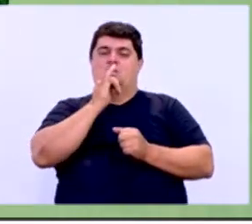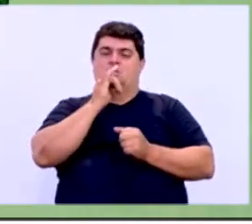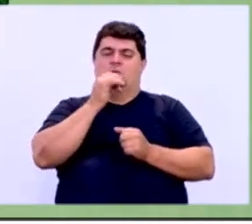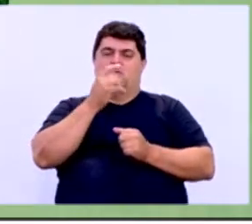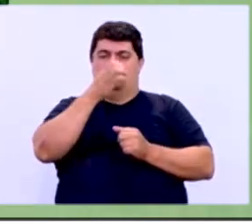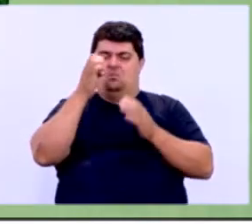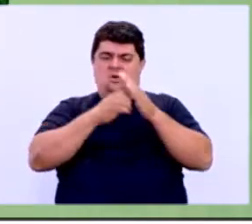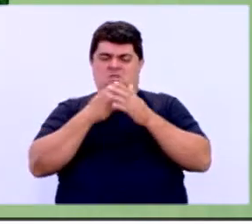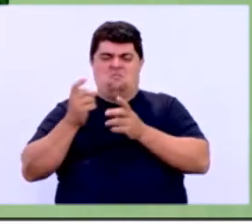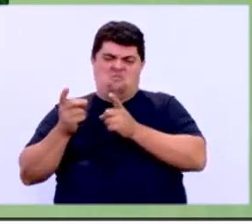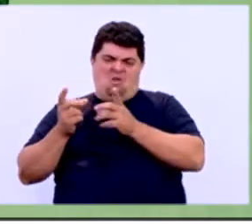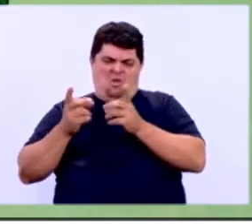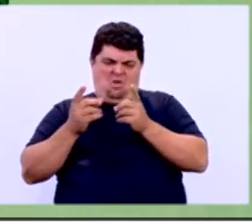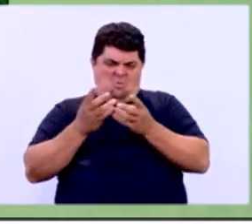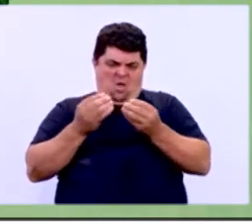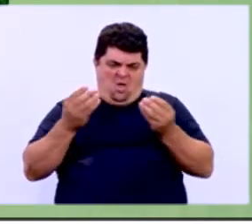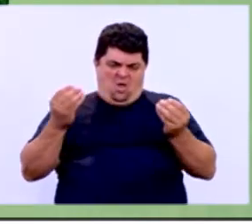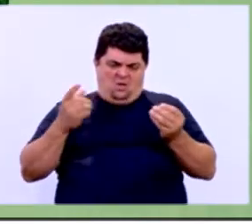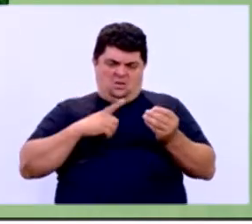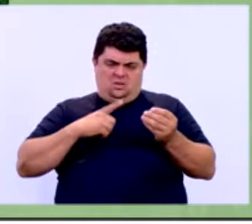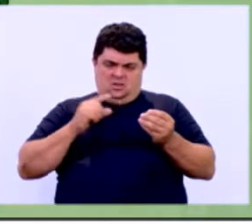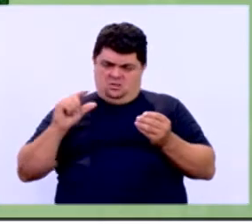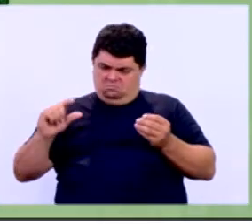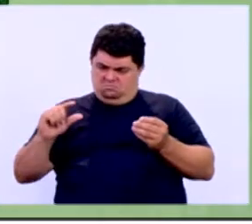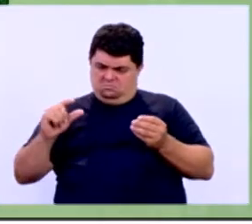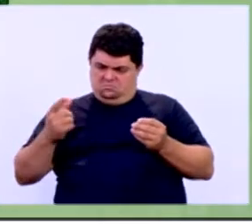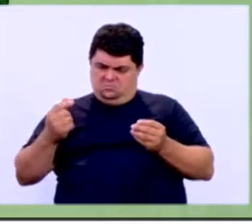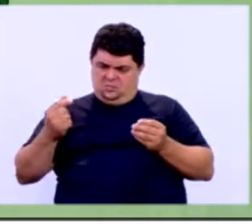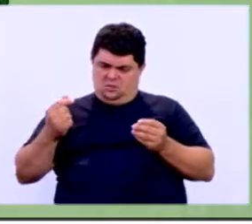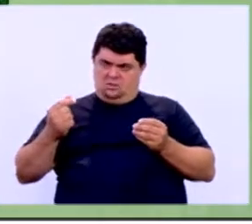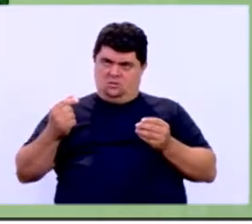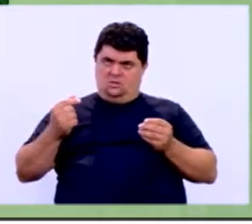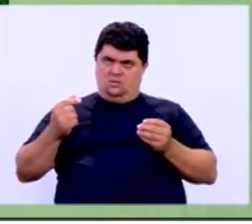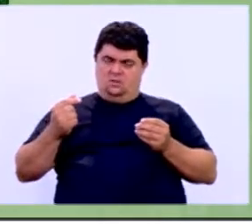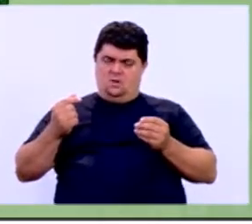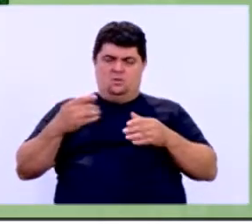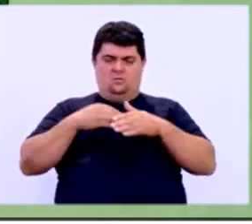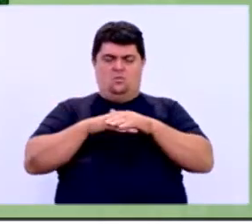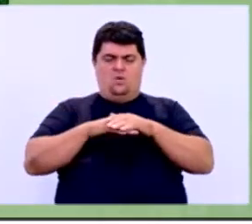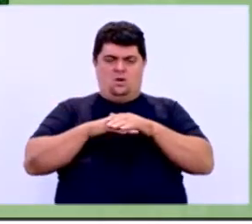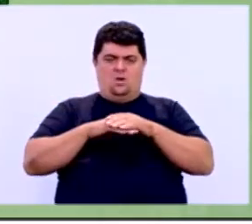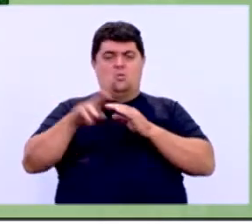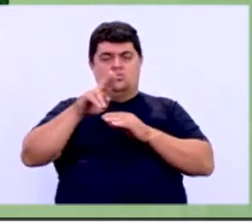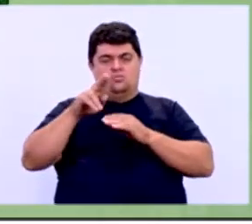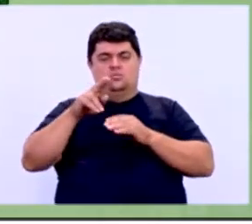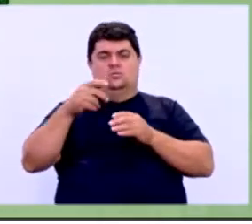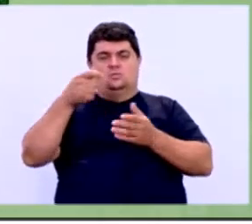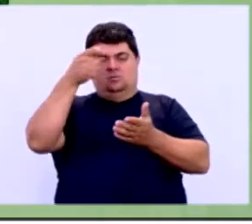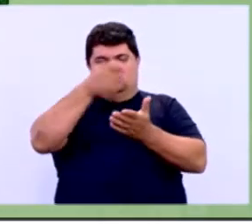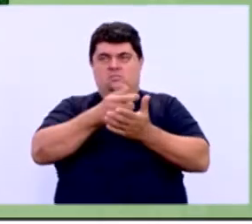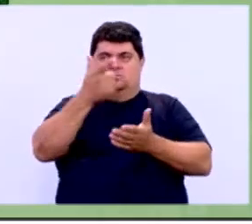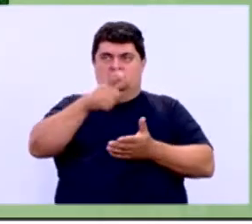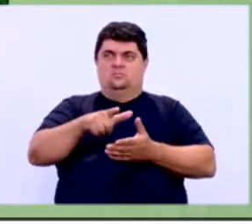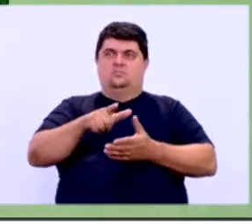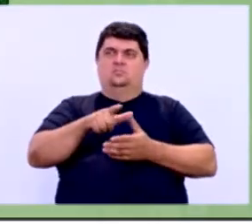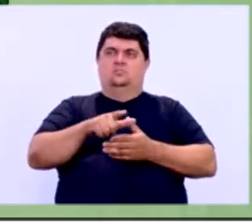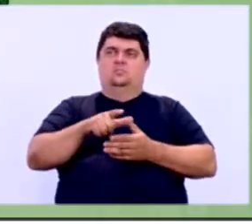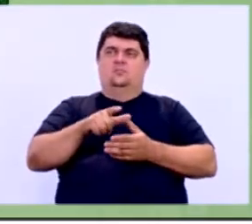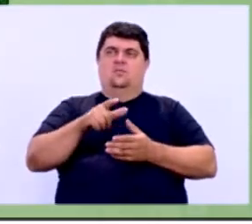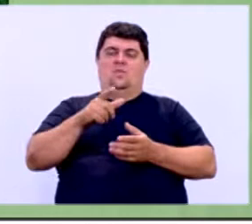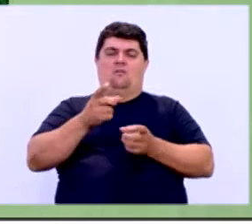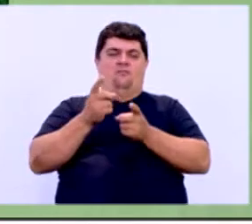A empresa faz uma reserva desse lucro para posterior utilização, né, através de vendas de